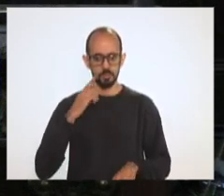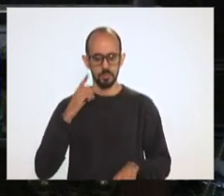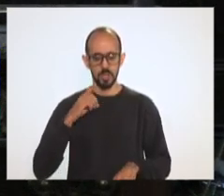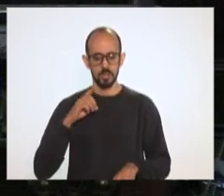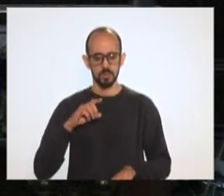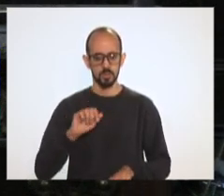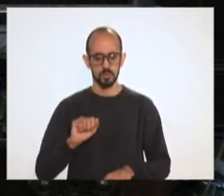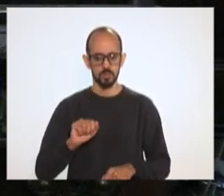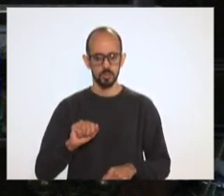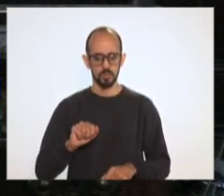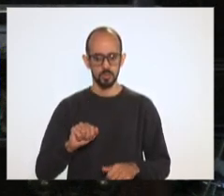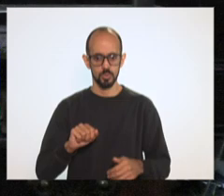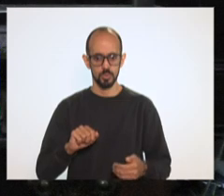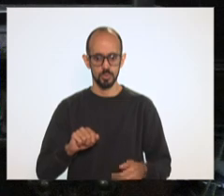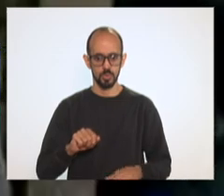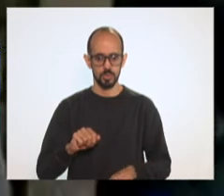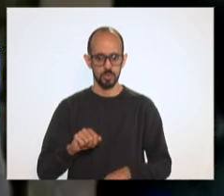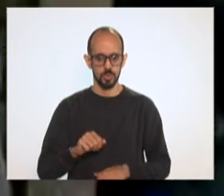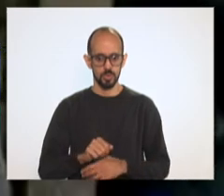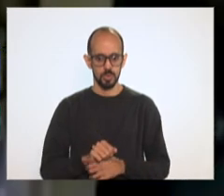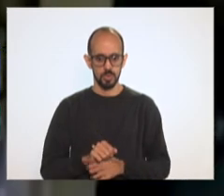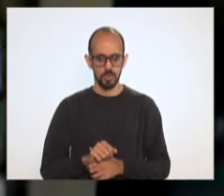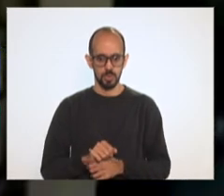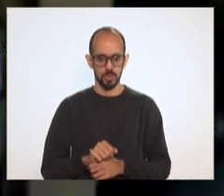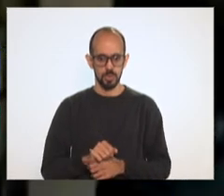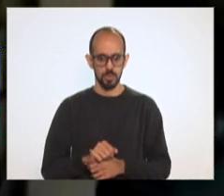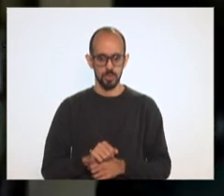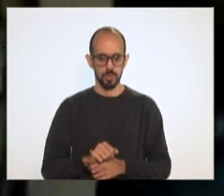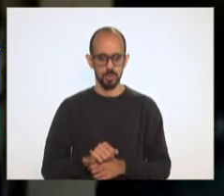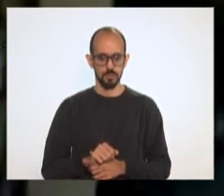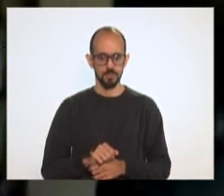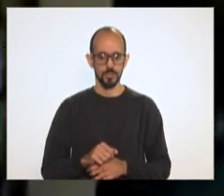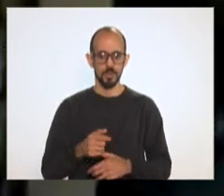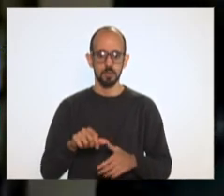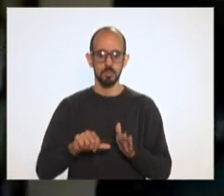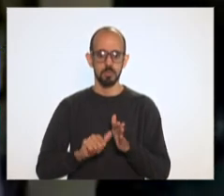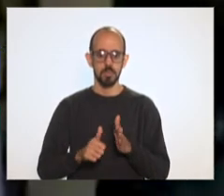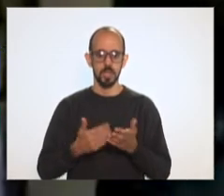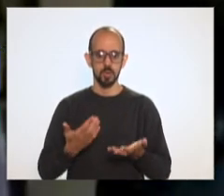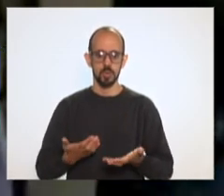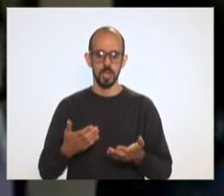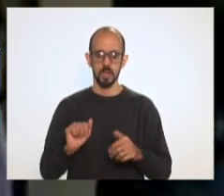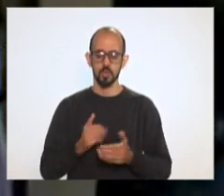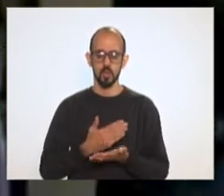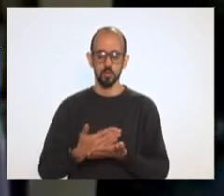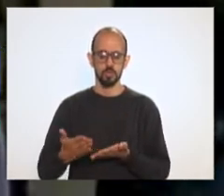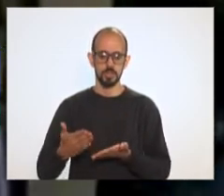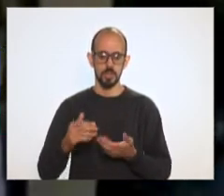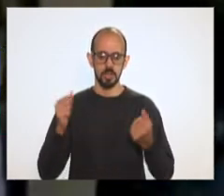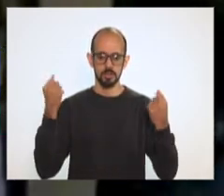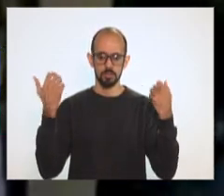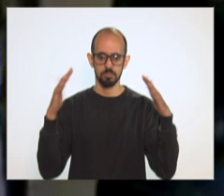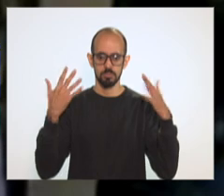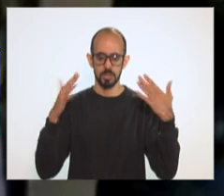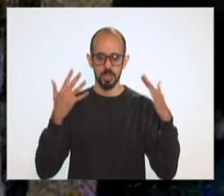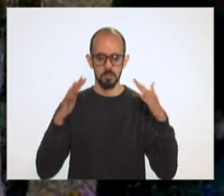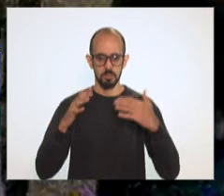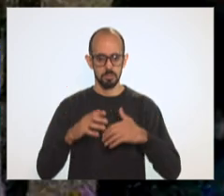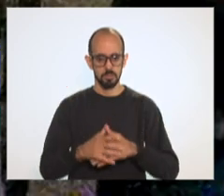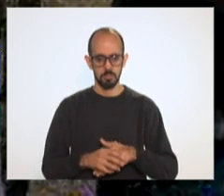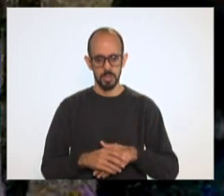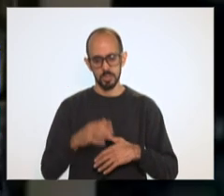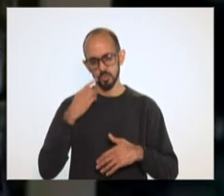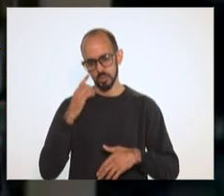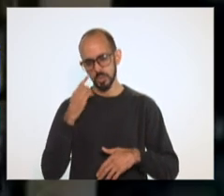senhor presidente eu primeiro quero começar parabenizando o